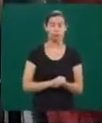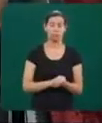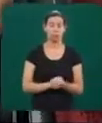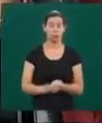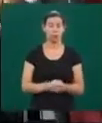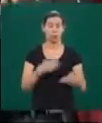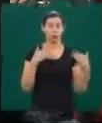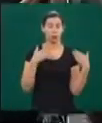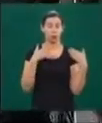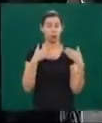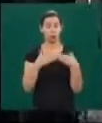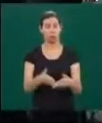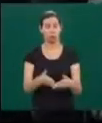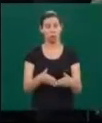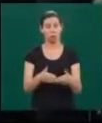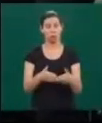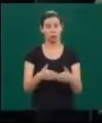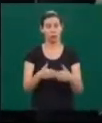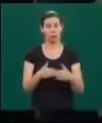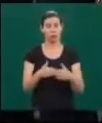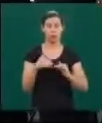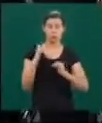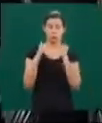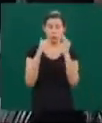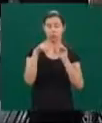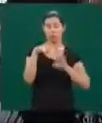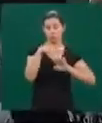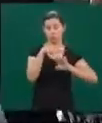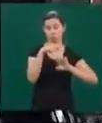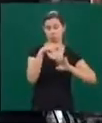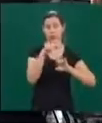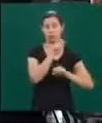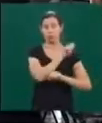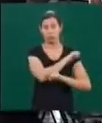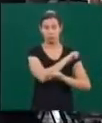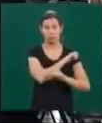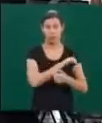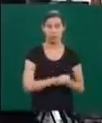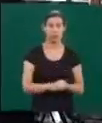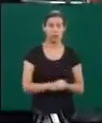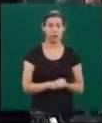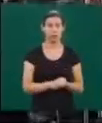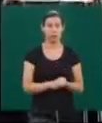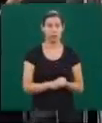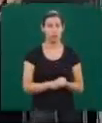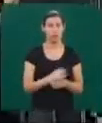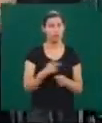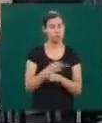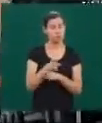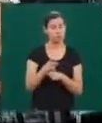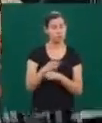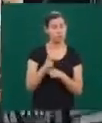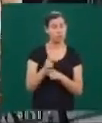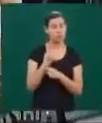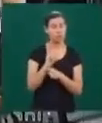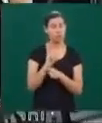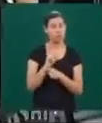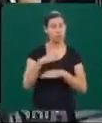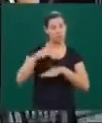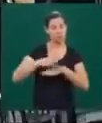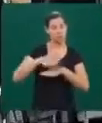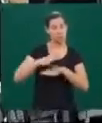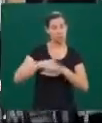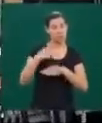de desenvolvimento do empreendedorismo para esses alunos, buscando que eles sejam independentes, que eles